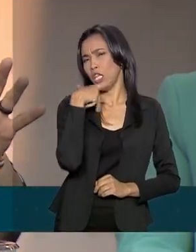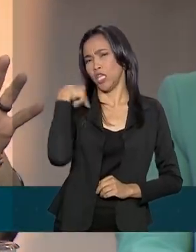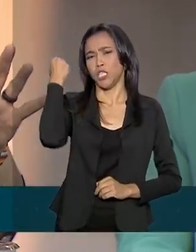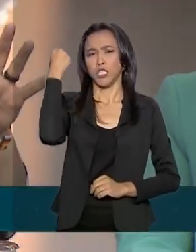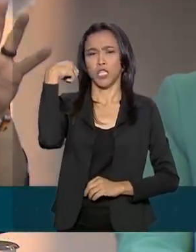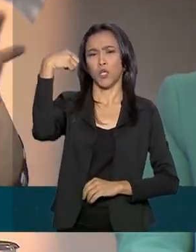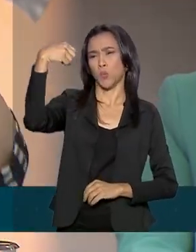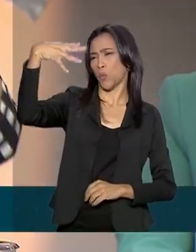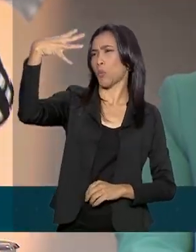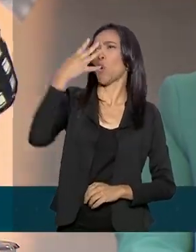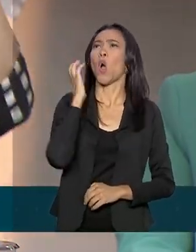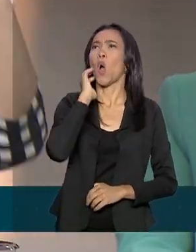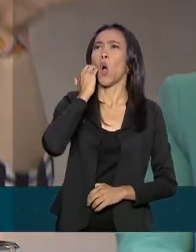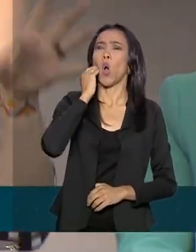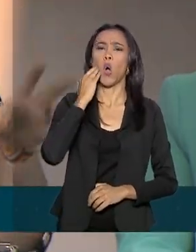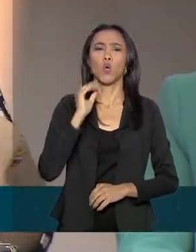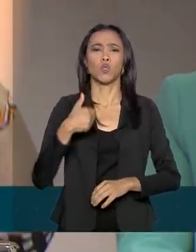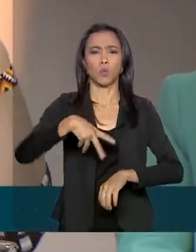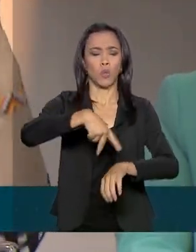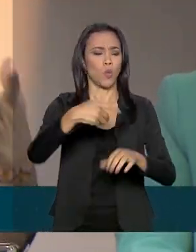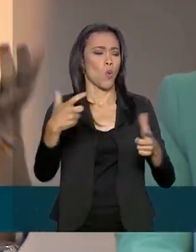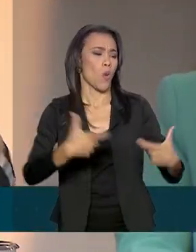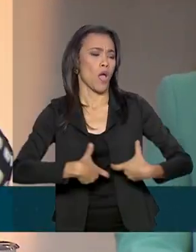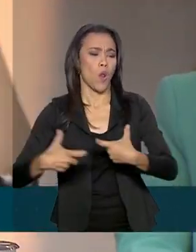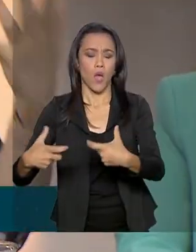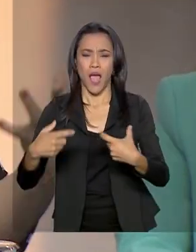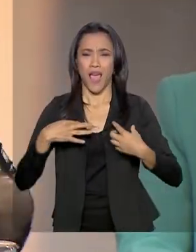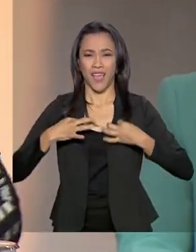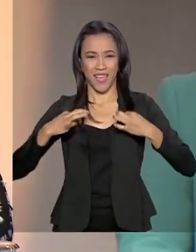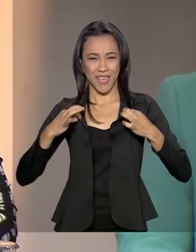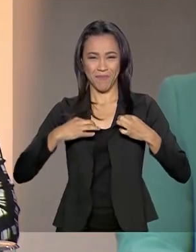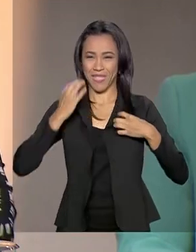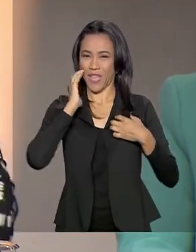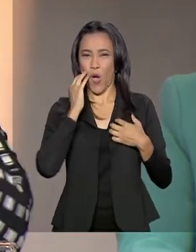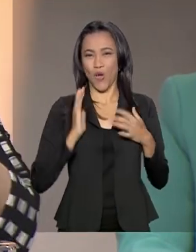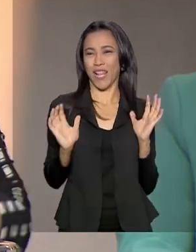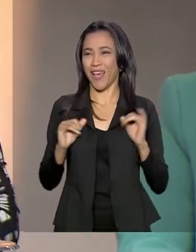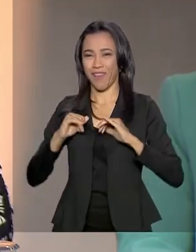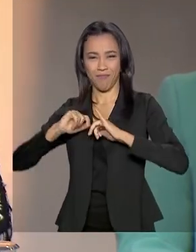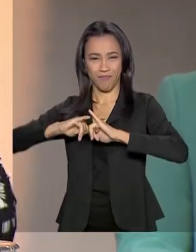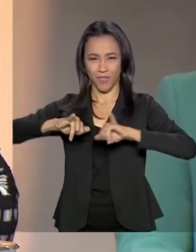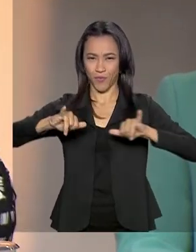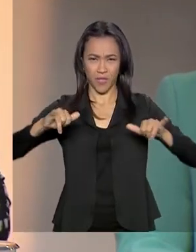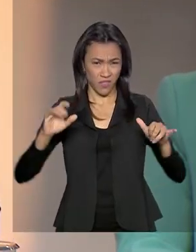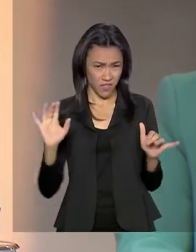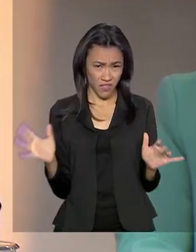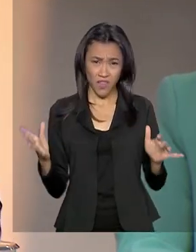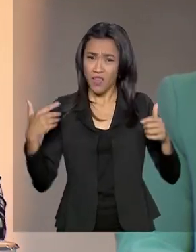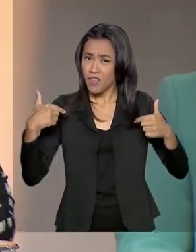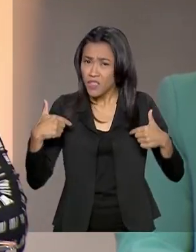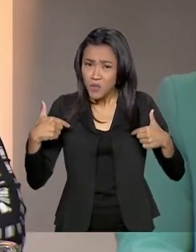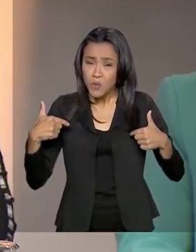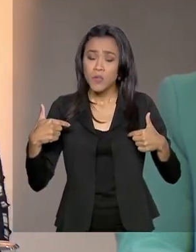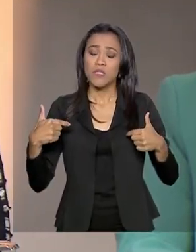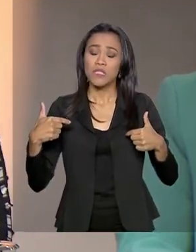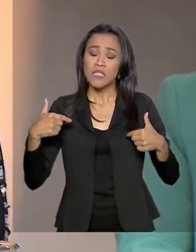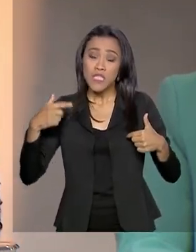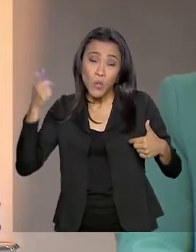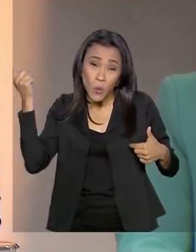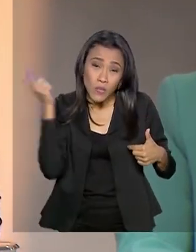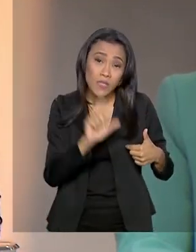iluminando um prédio aqui iluminando uma praça ali todo mundo de camiseta rosa falando que esta realidade